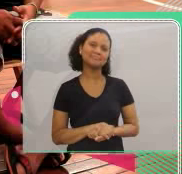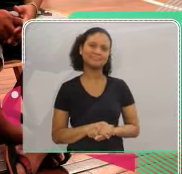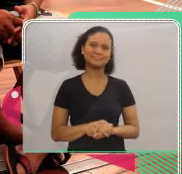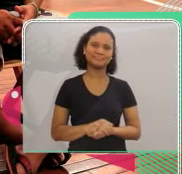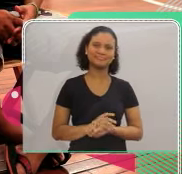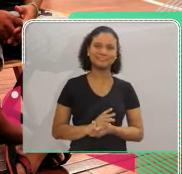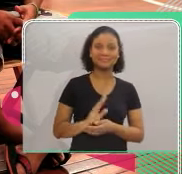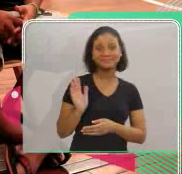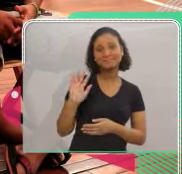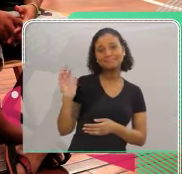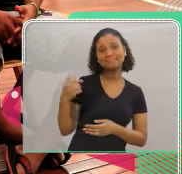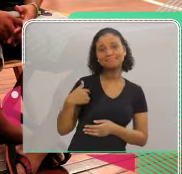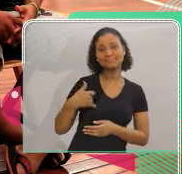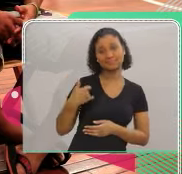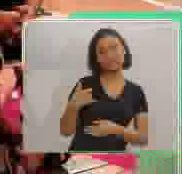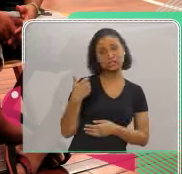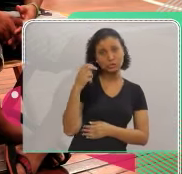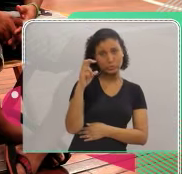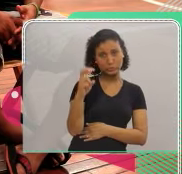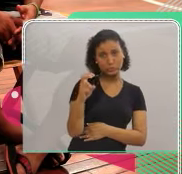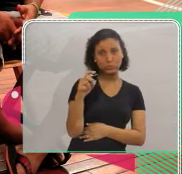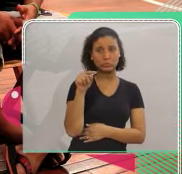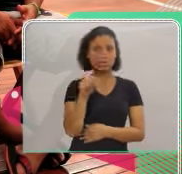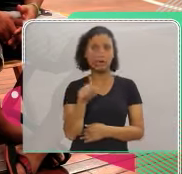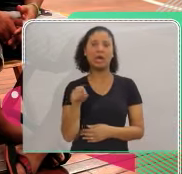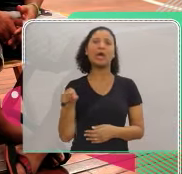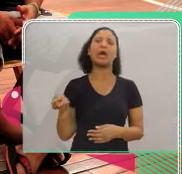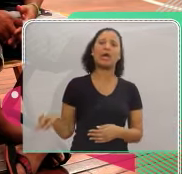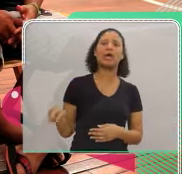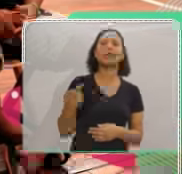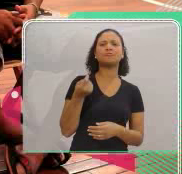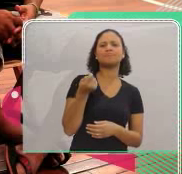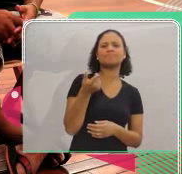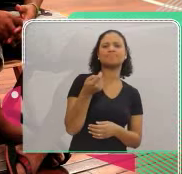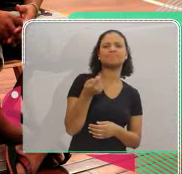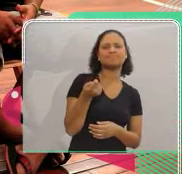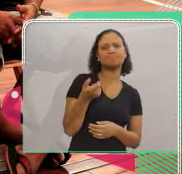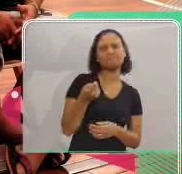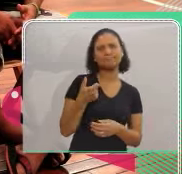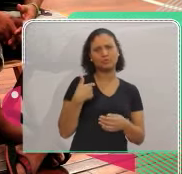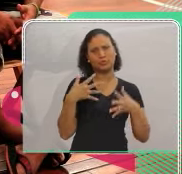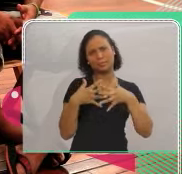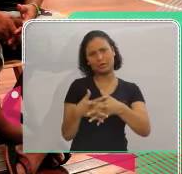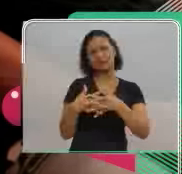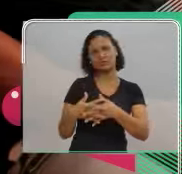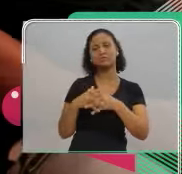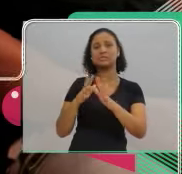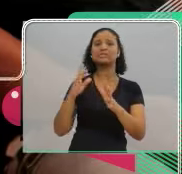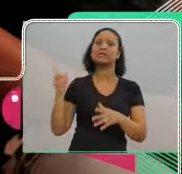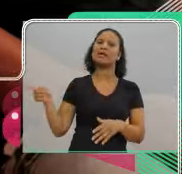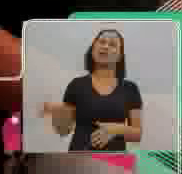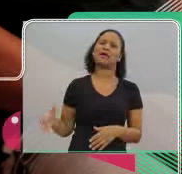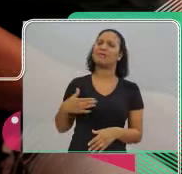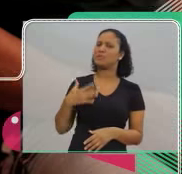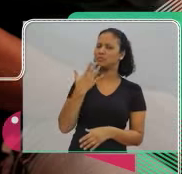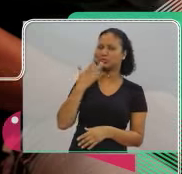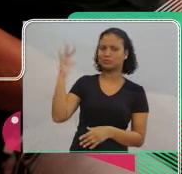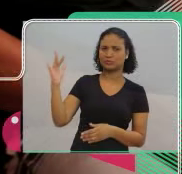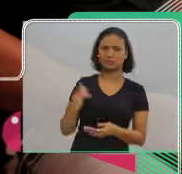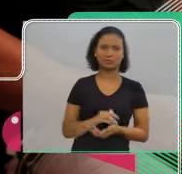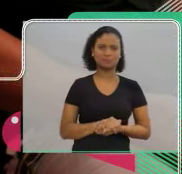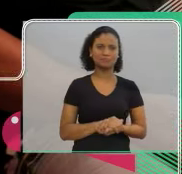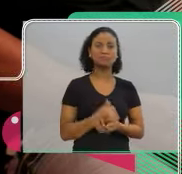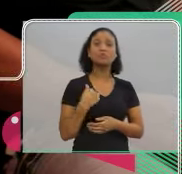Tainá. Ela tem 5 aninhos, um pouquinho arteira, mas é o nosso tesouro. Meu nome é Tainá, eu